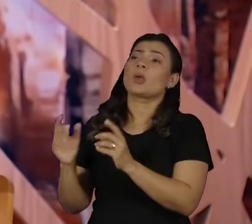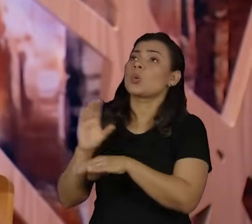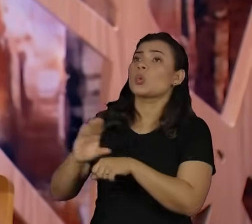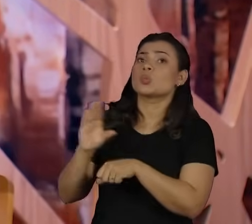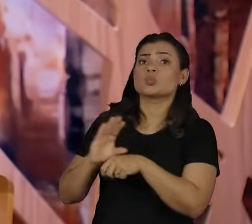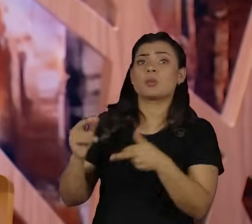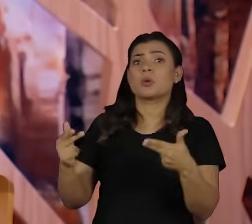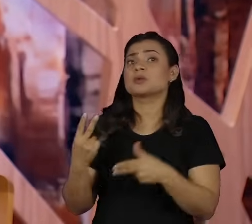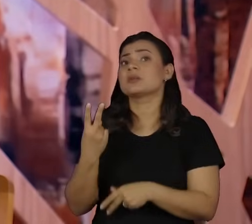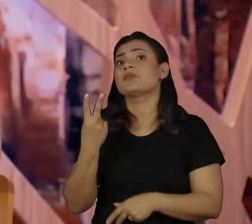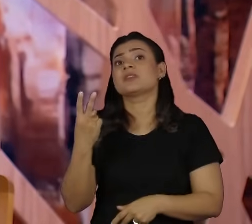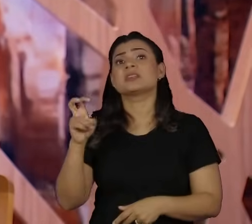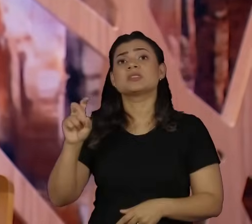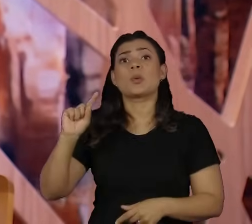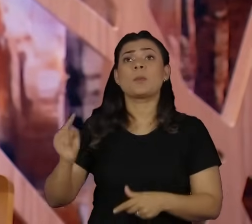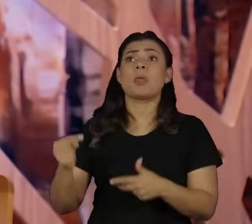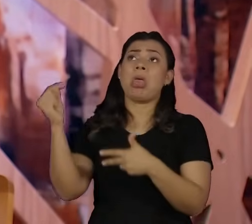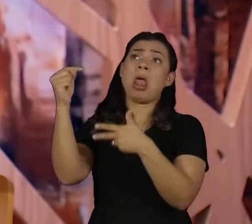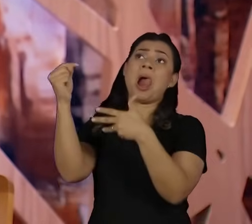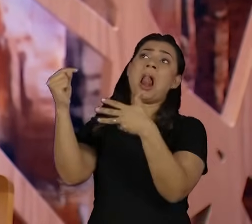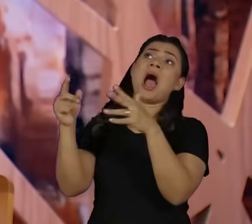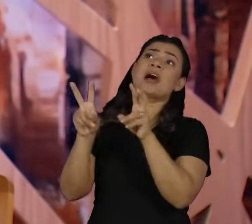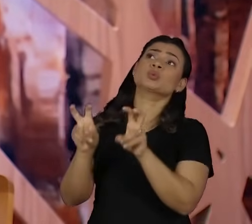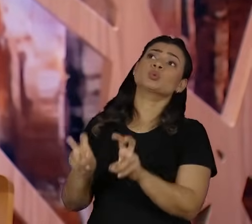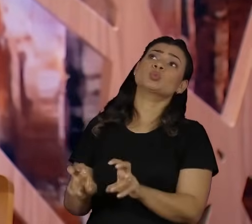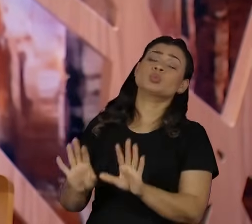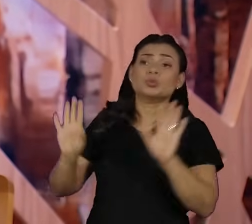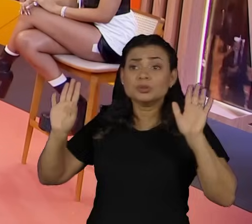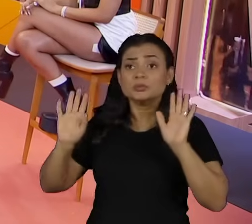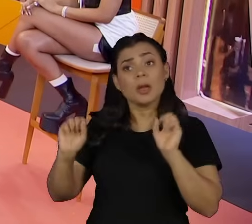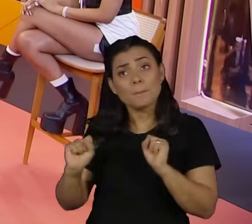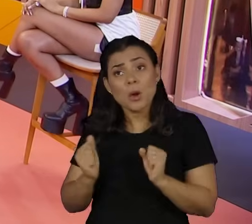ofereço 25 mil coisas e